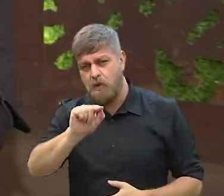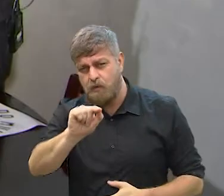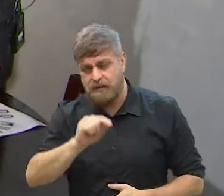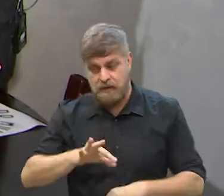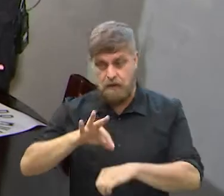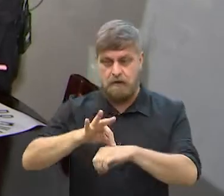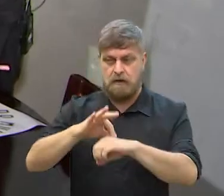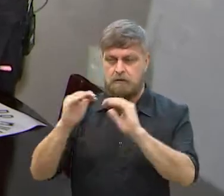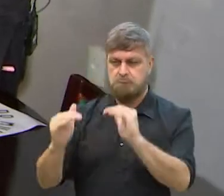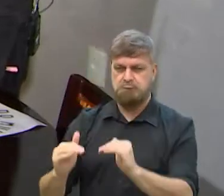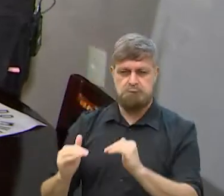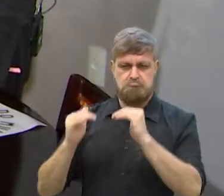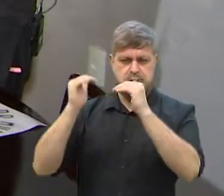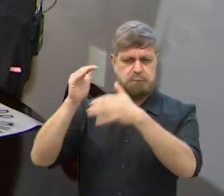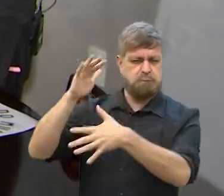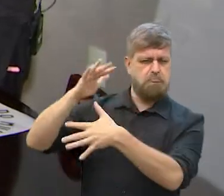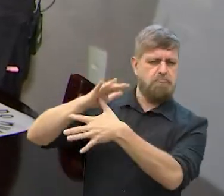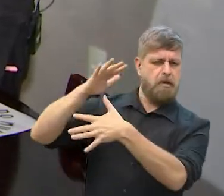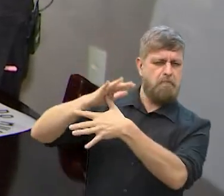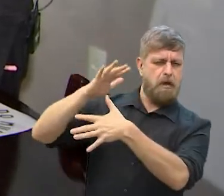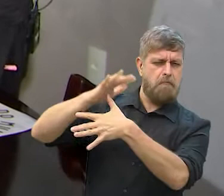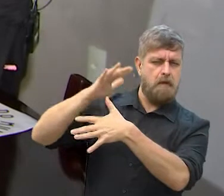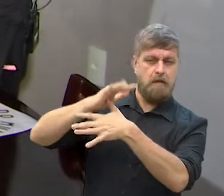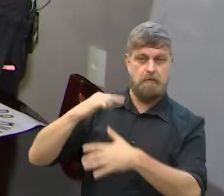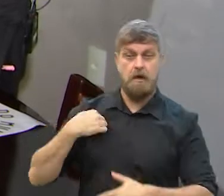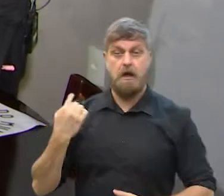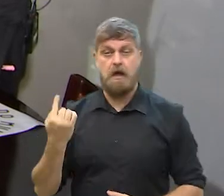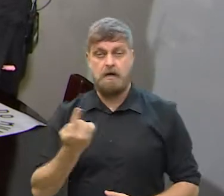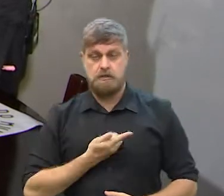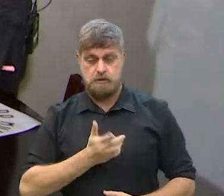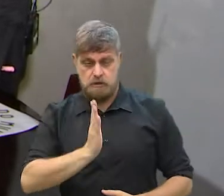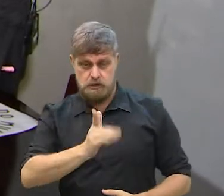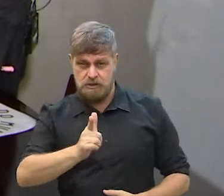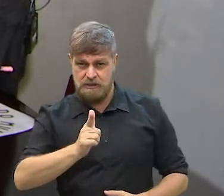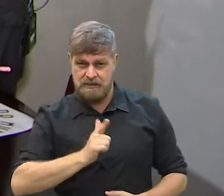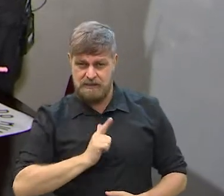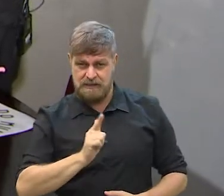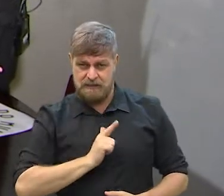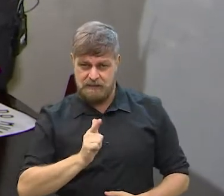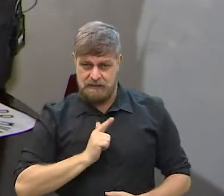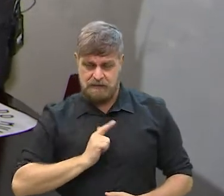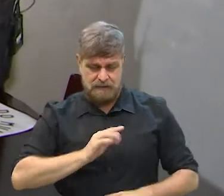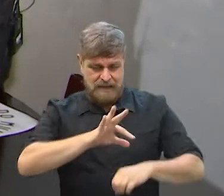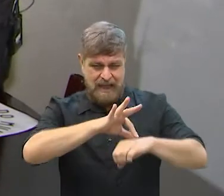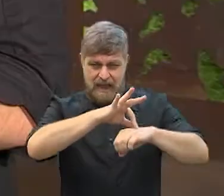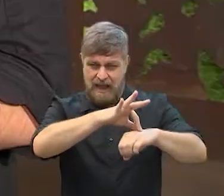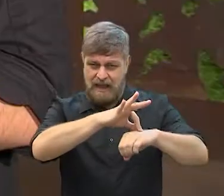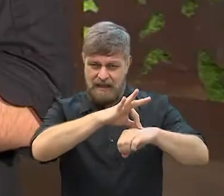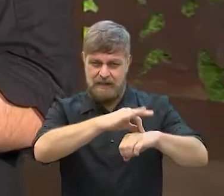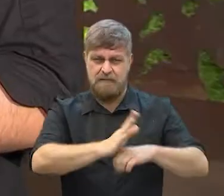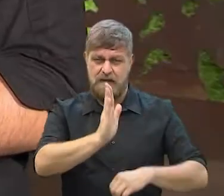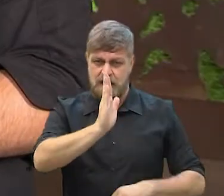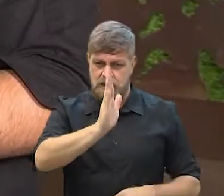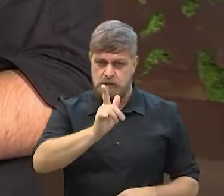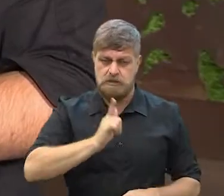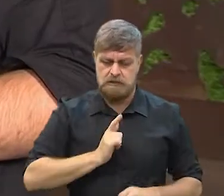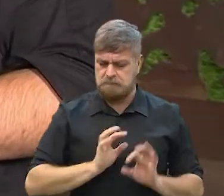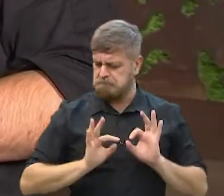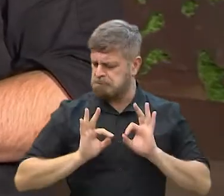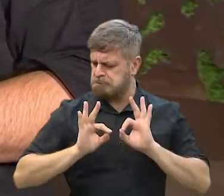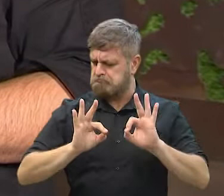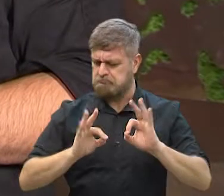premium, um corte premium, a gente vai ter já uma lapidação muito boa vinda do seu